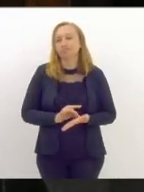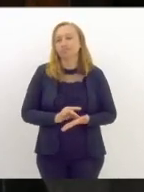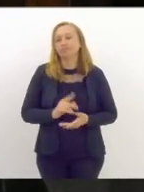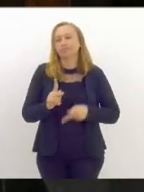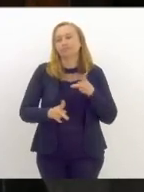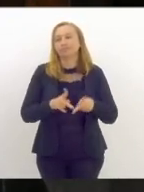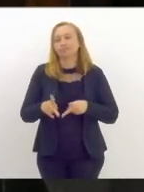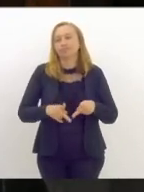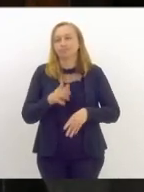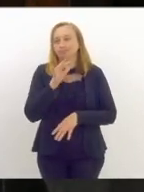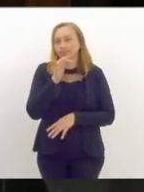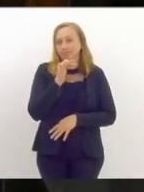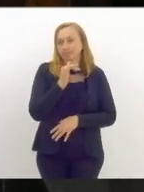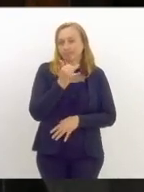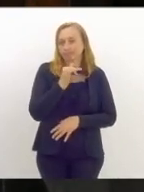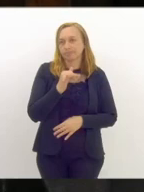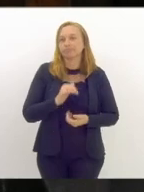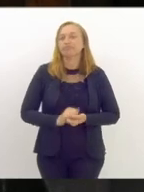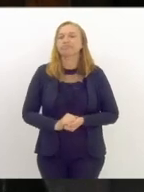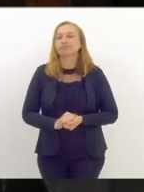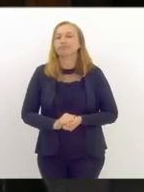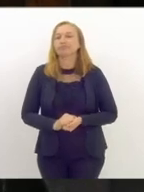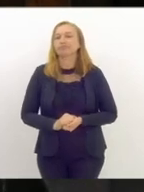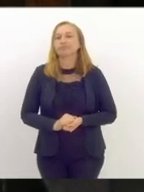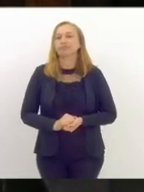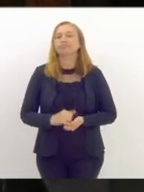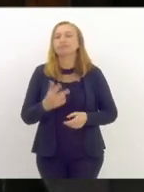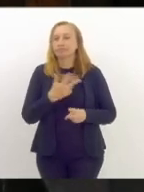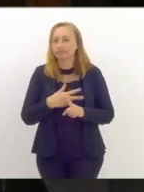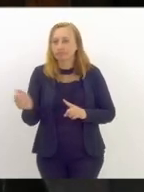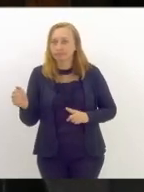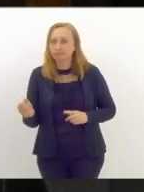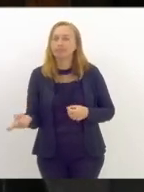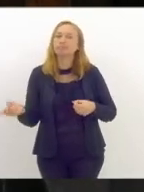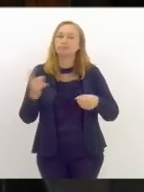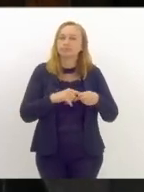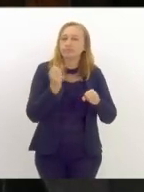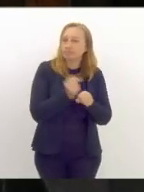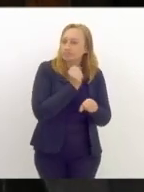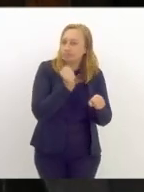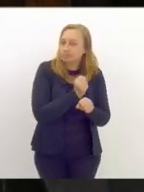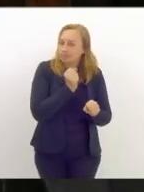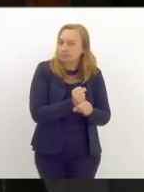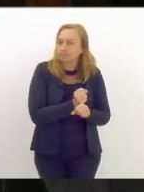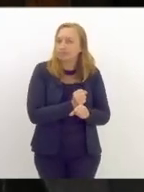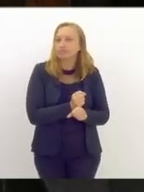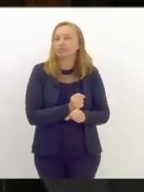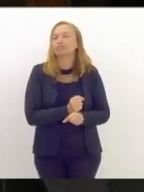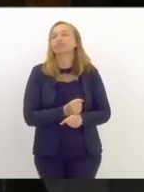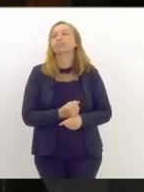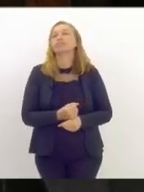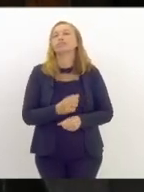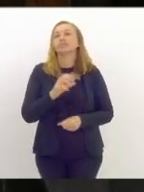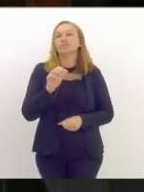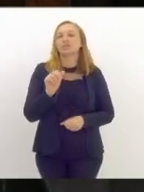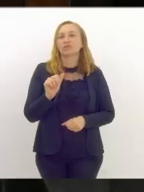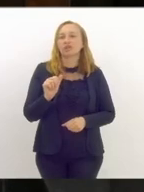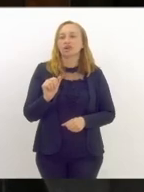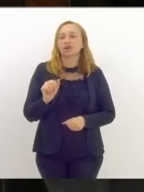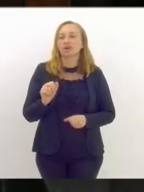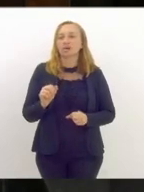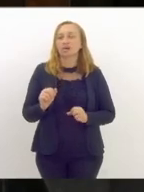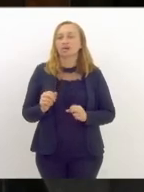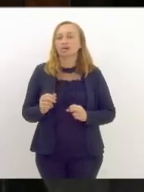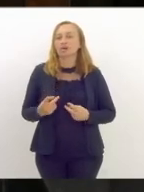povo fluminense. Alcançamos vitórias como a retomada das obras, enfim, que já foi do Hospital de Oncologia, parado